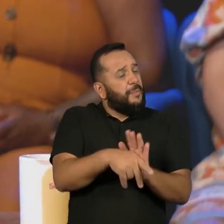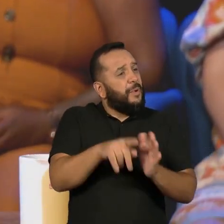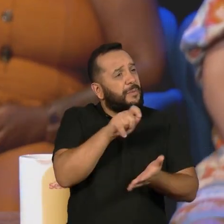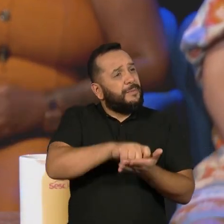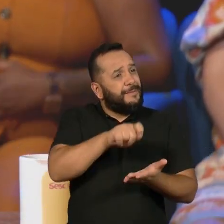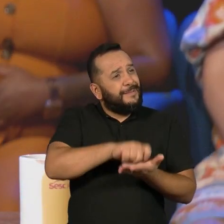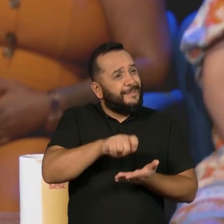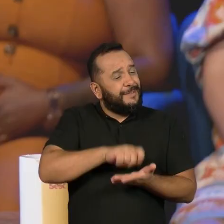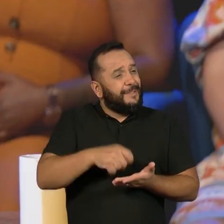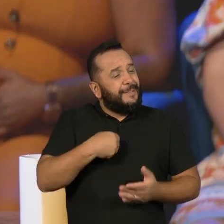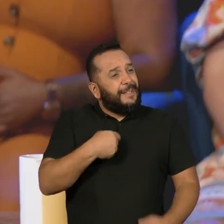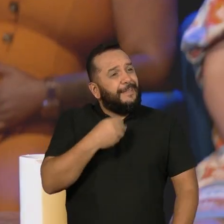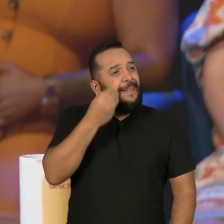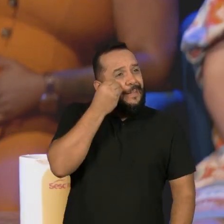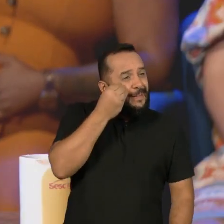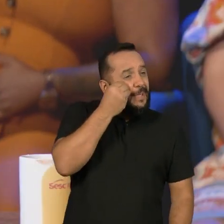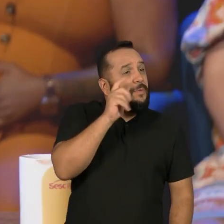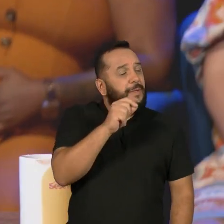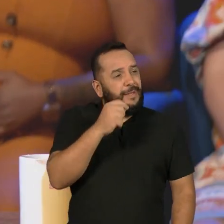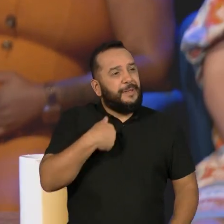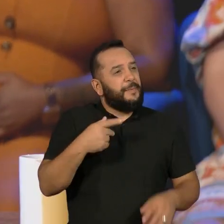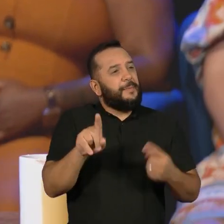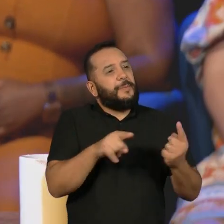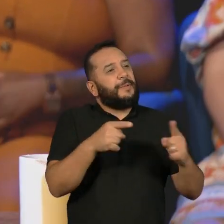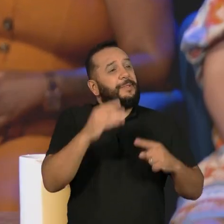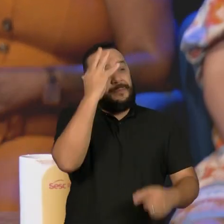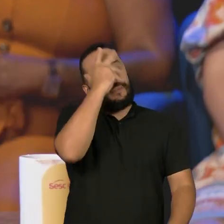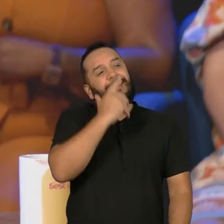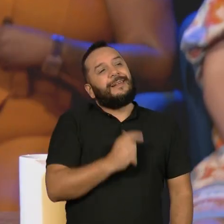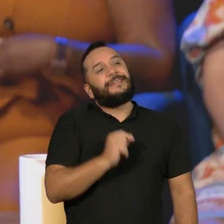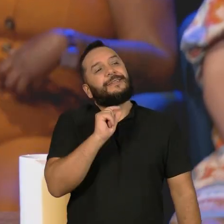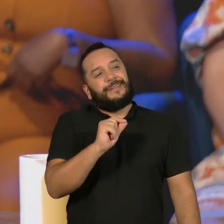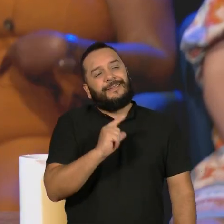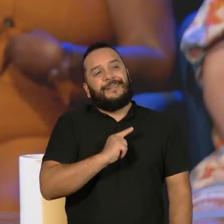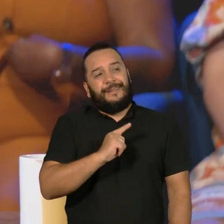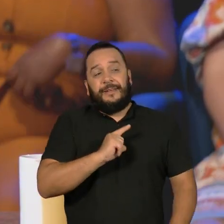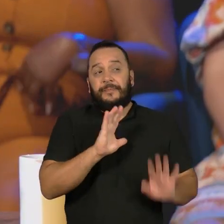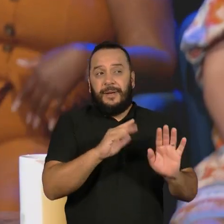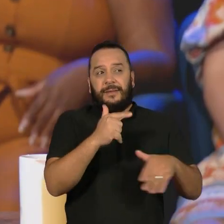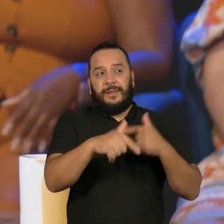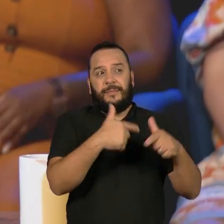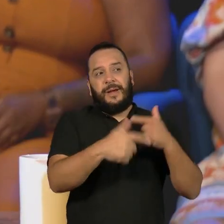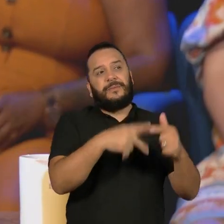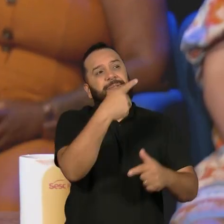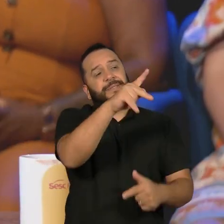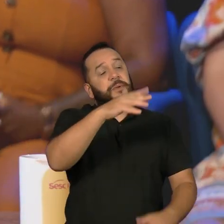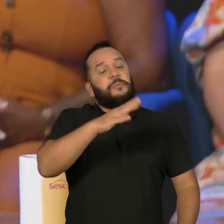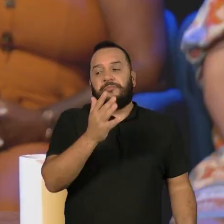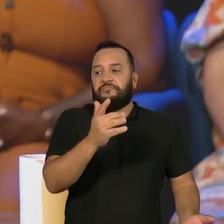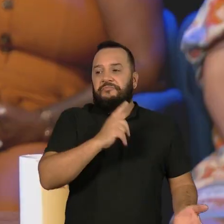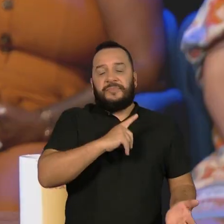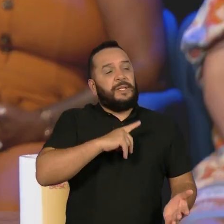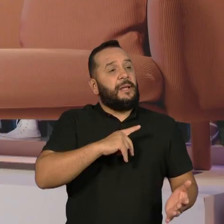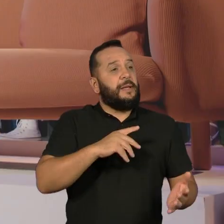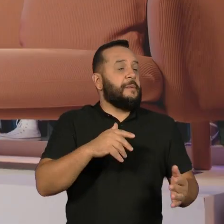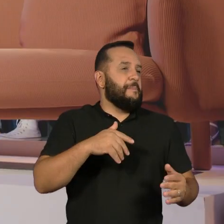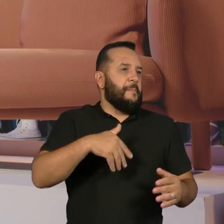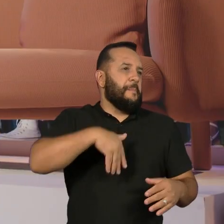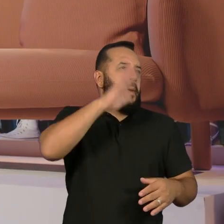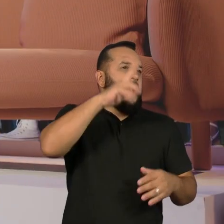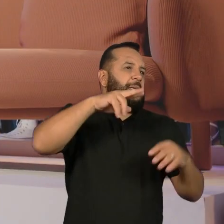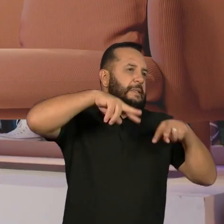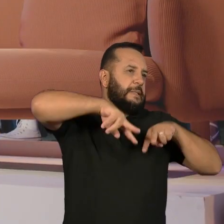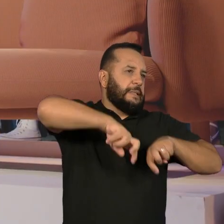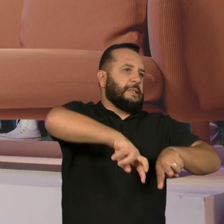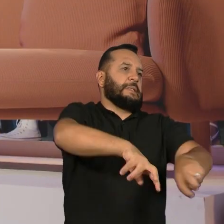vão tentando só de... A beleza da música... Pela música também tem, mas o seu trabalho vai além disso, né? Sim. Tem uma coisa dessa